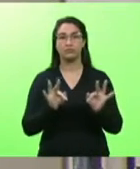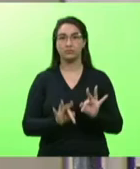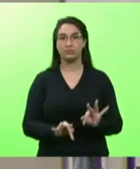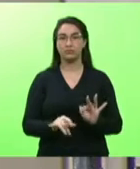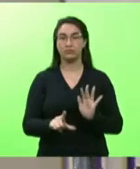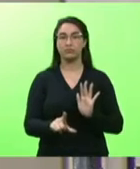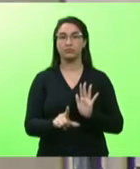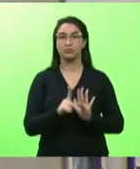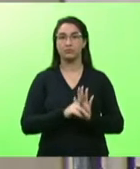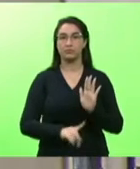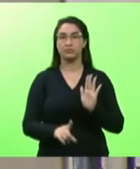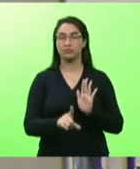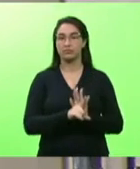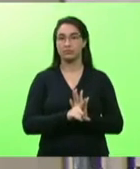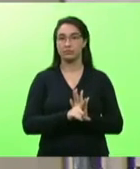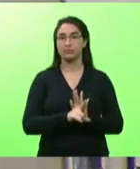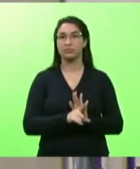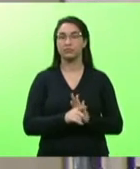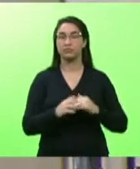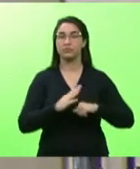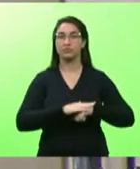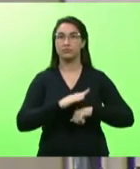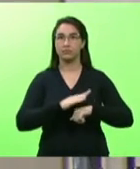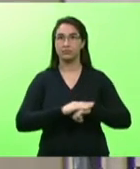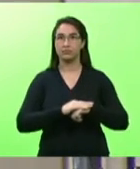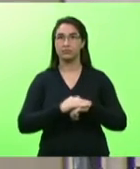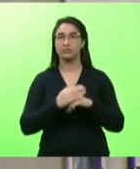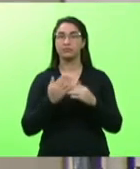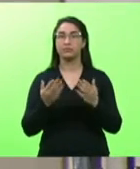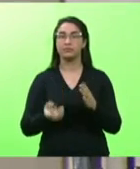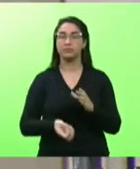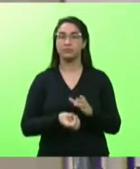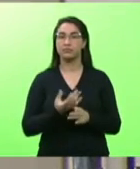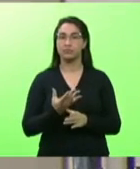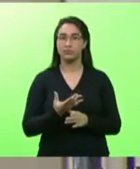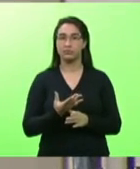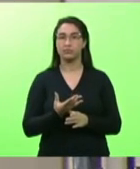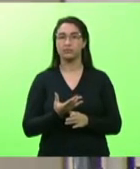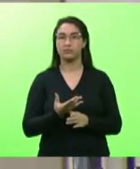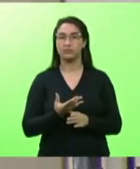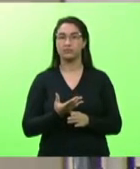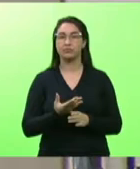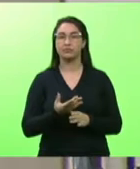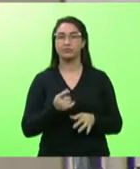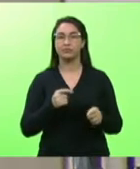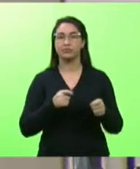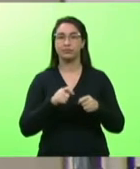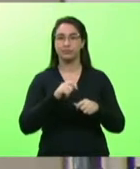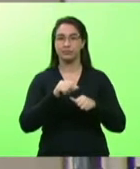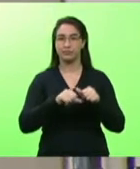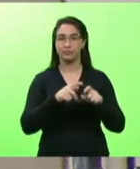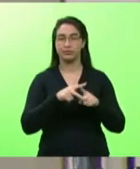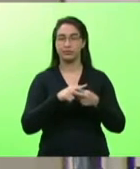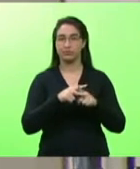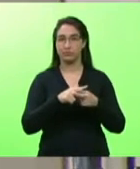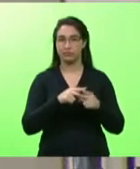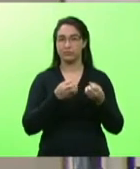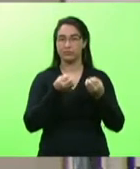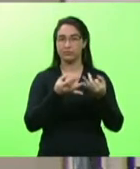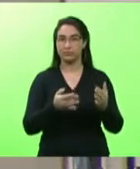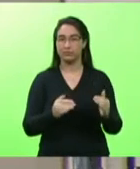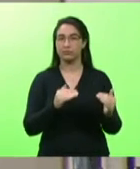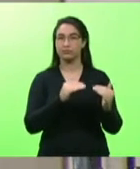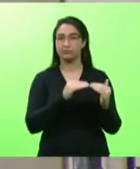1.3 2020 autor comissão parlamentar de inquérito cria a figura do manual de manutenção com a entrega concomitante